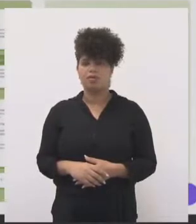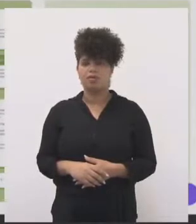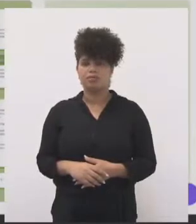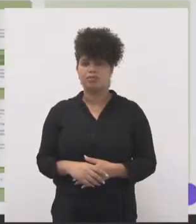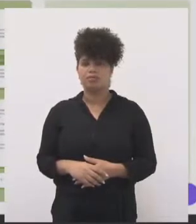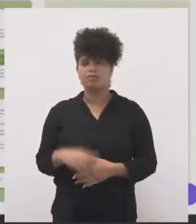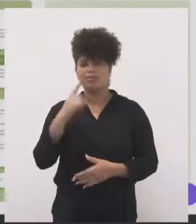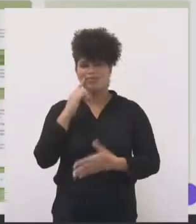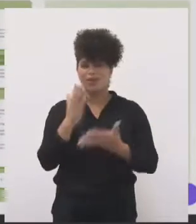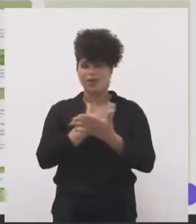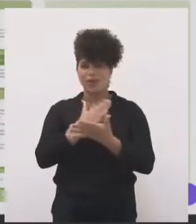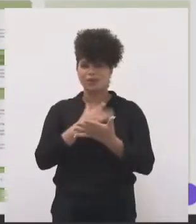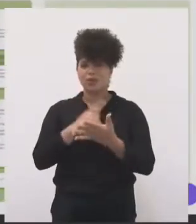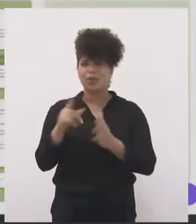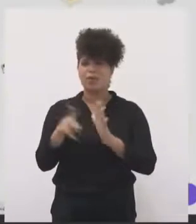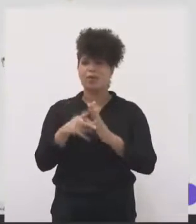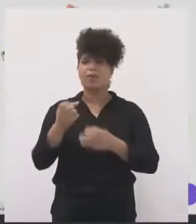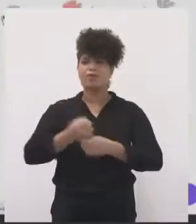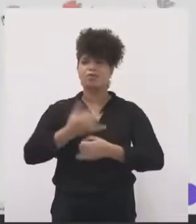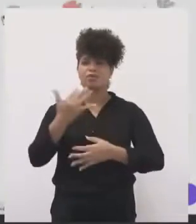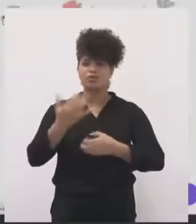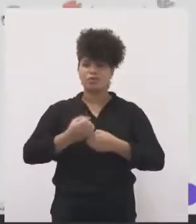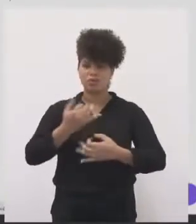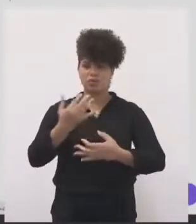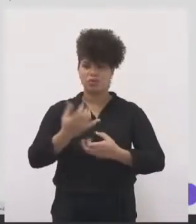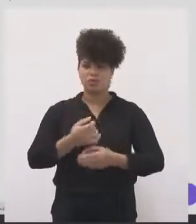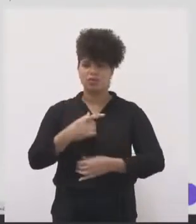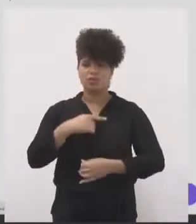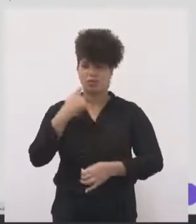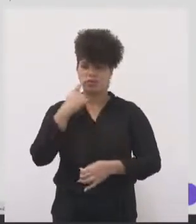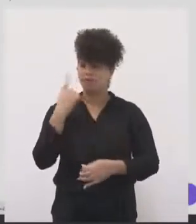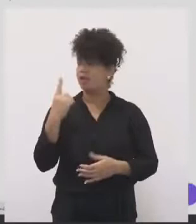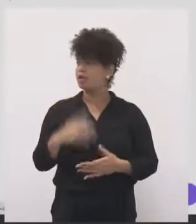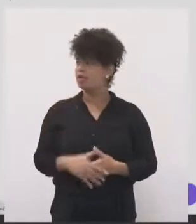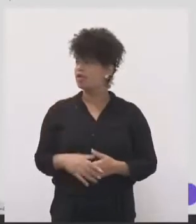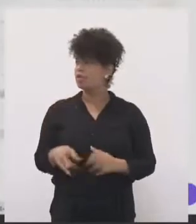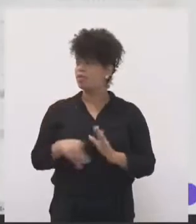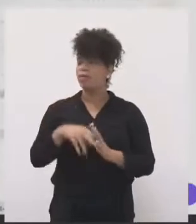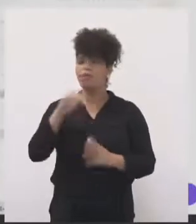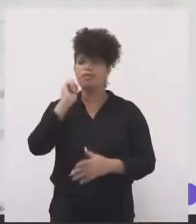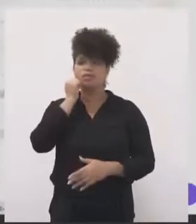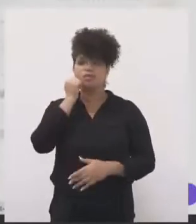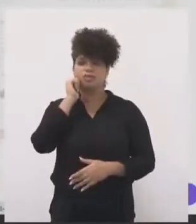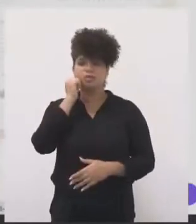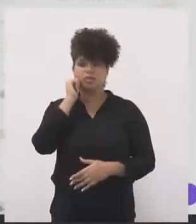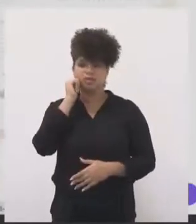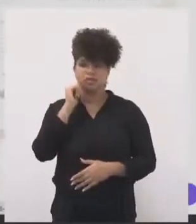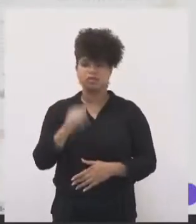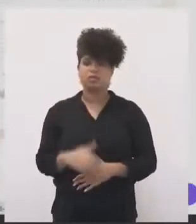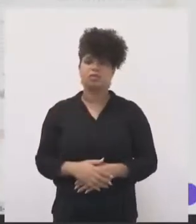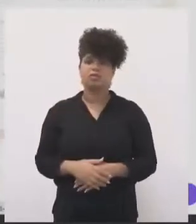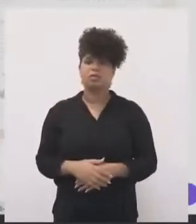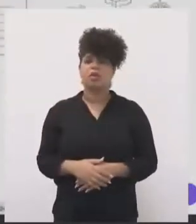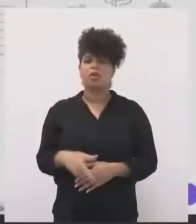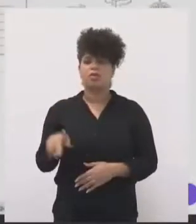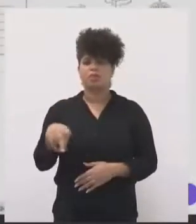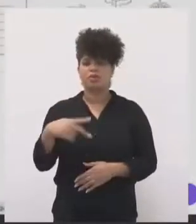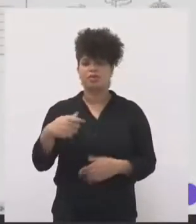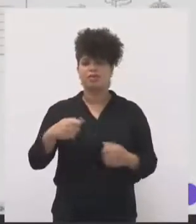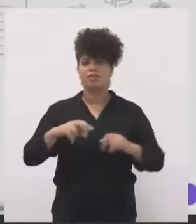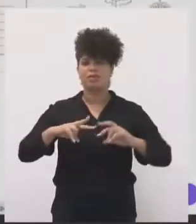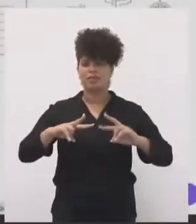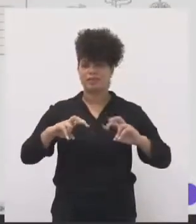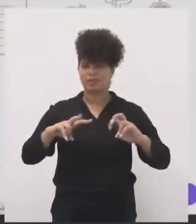Tem mais algumas de contar, tá vendo aqui? Eu tô vendo uma de ciência. O professor precisa